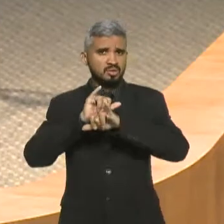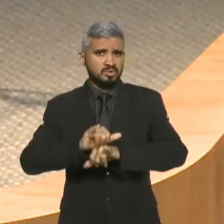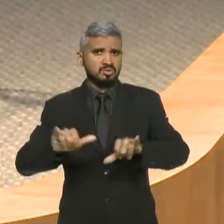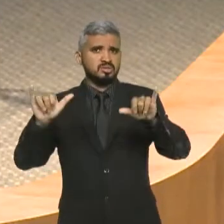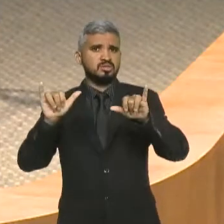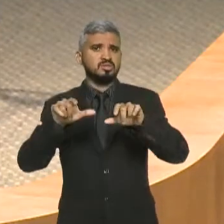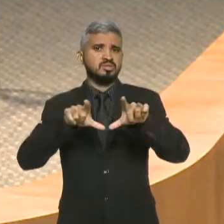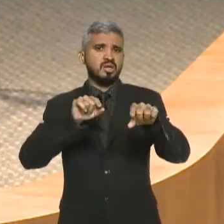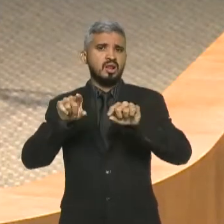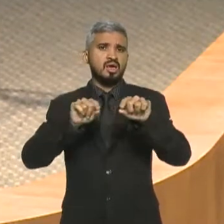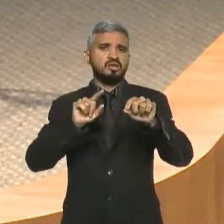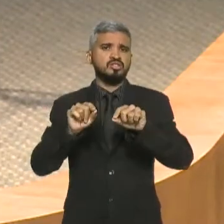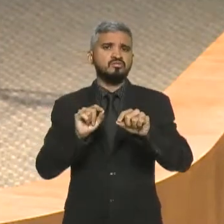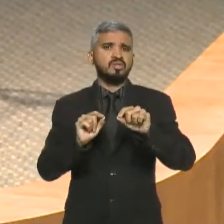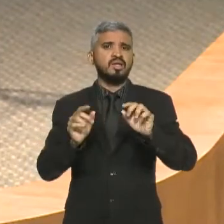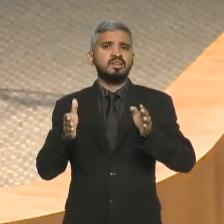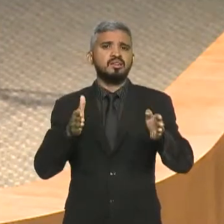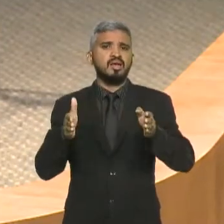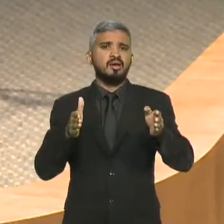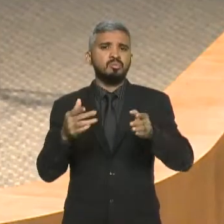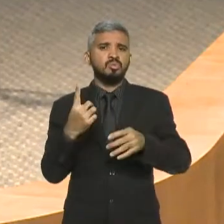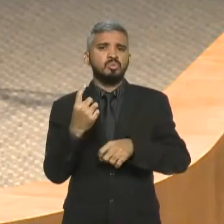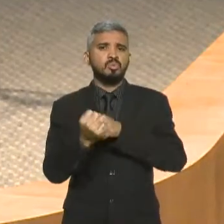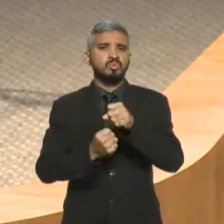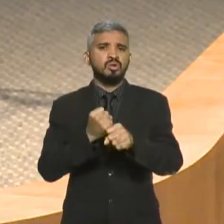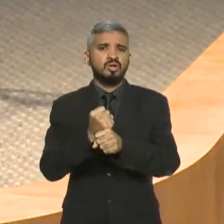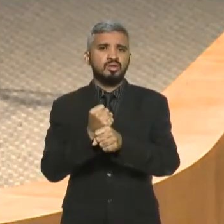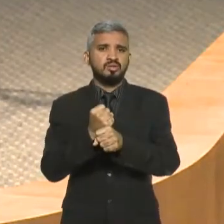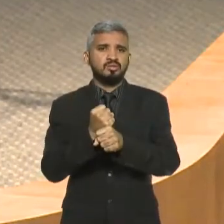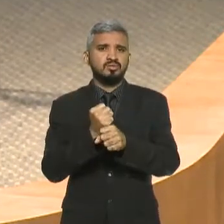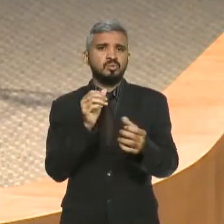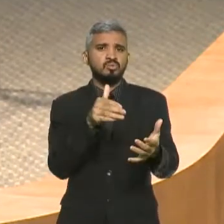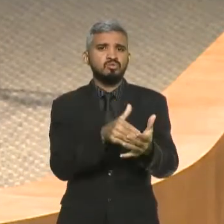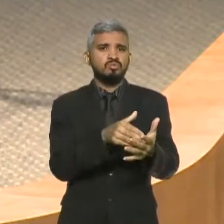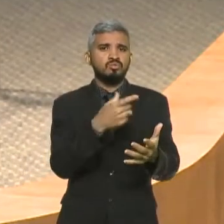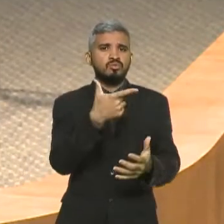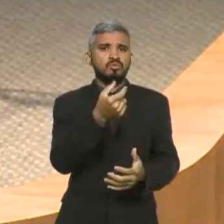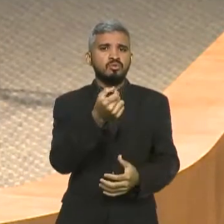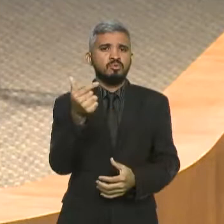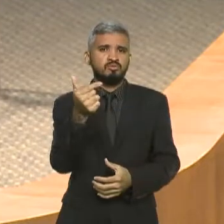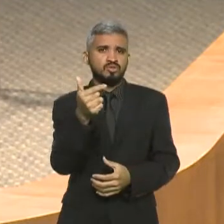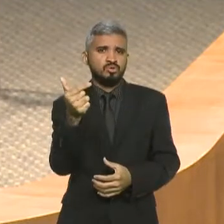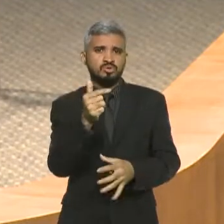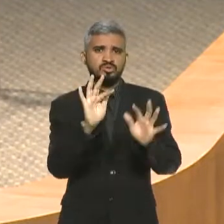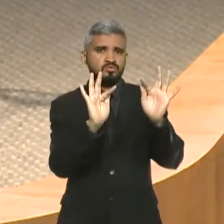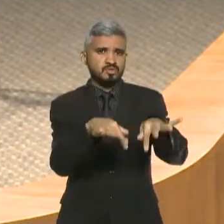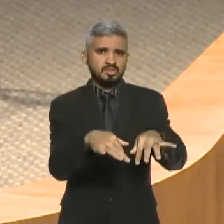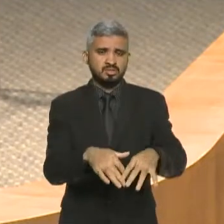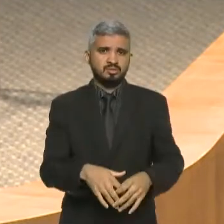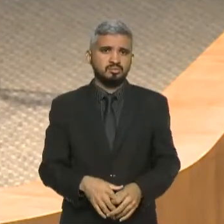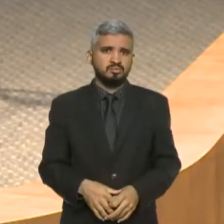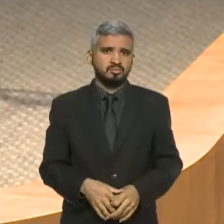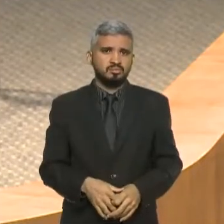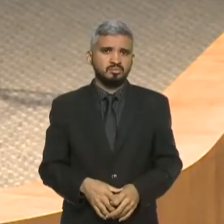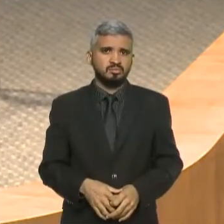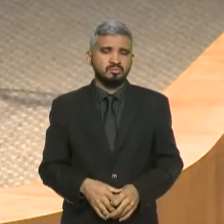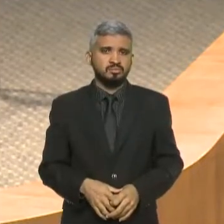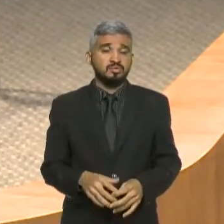tem validade de um ano, validade só até o ano que vem, e começou a